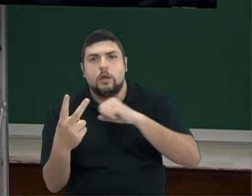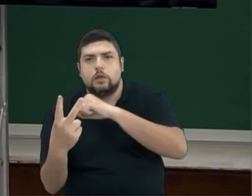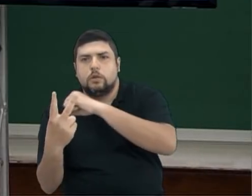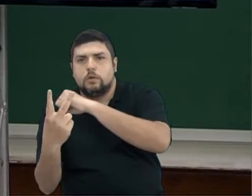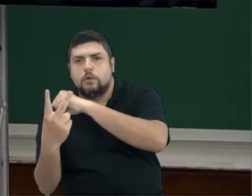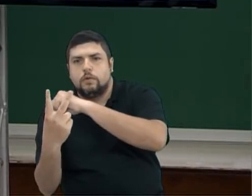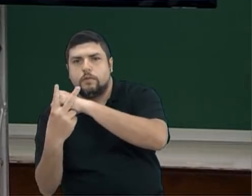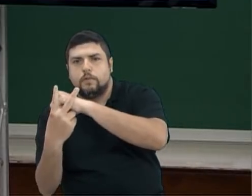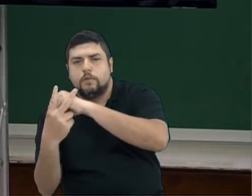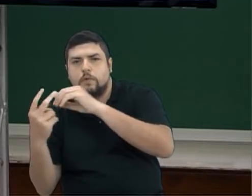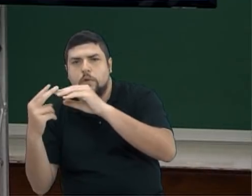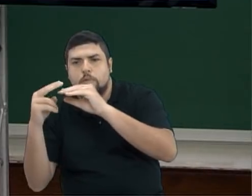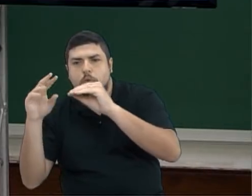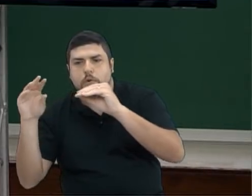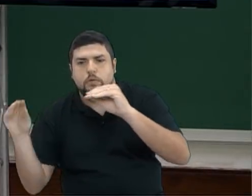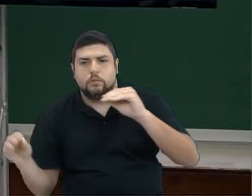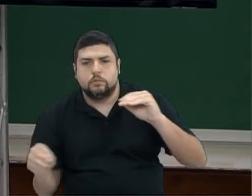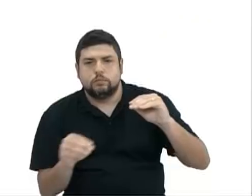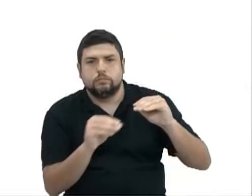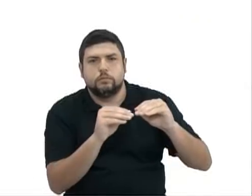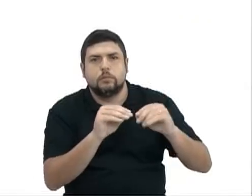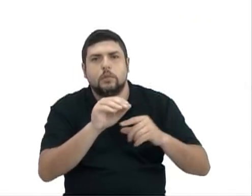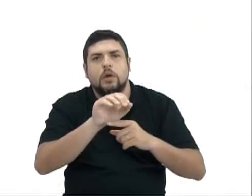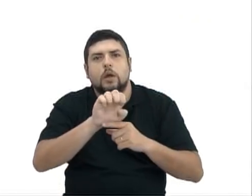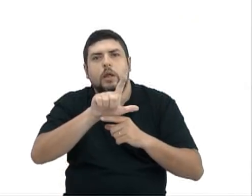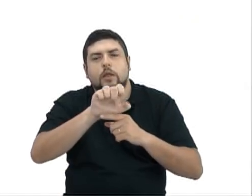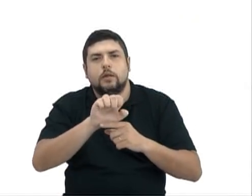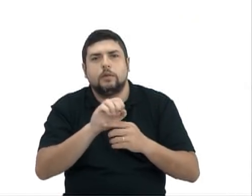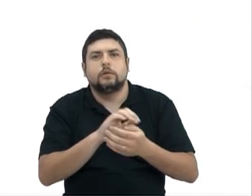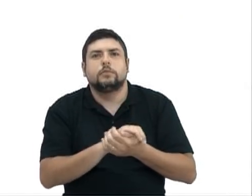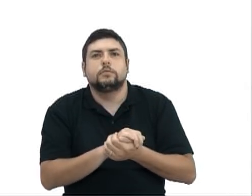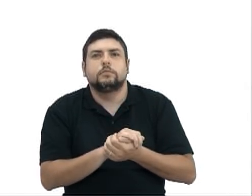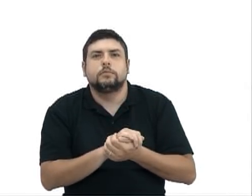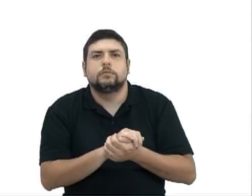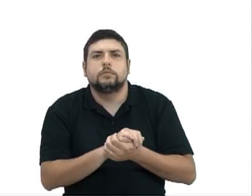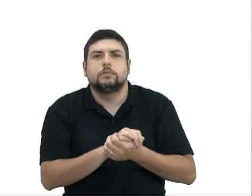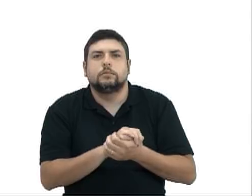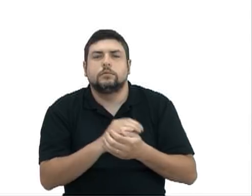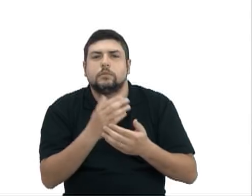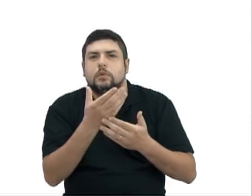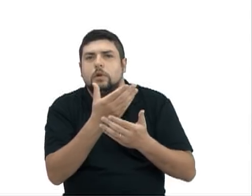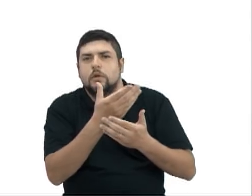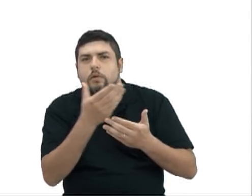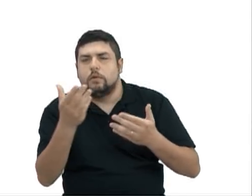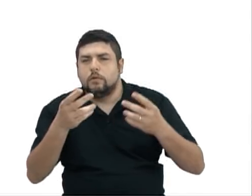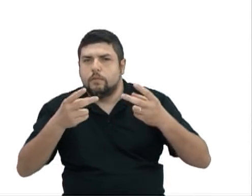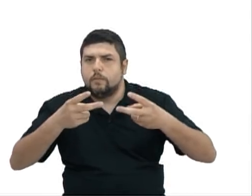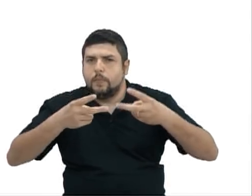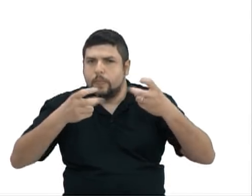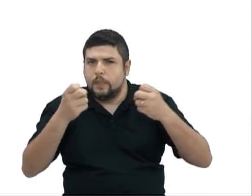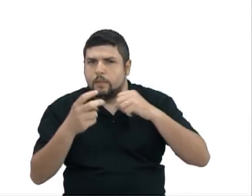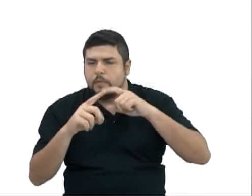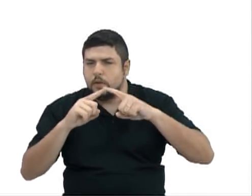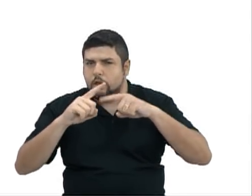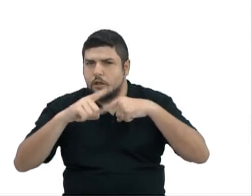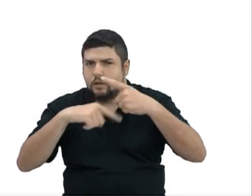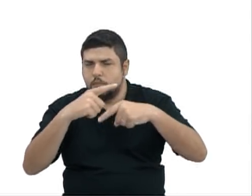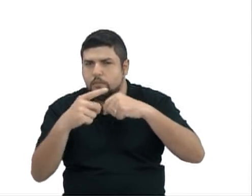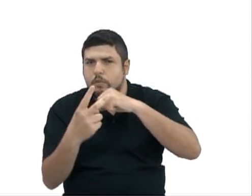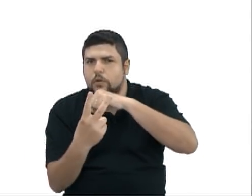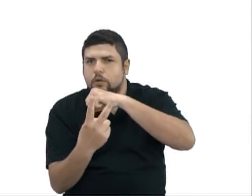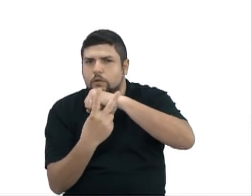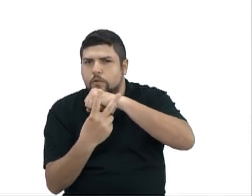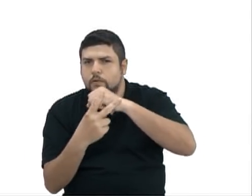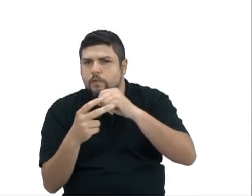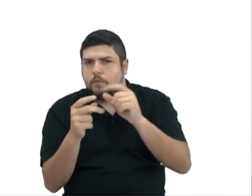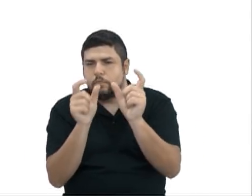torna, então, como se fosse um ele. Vocês vão observar isso quando vocês forem observar os verbos. Preste atenção nisso lá